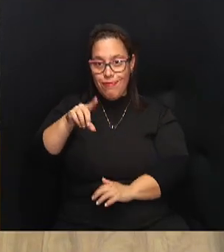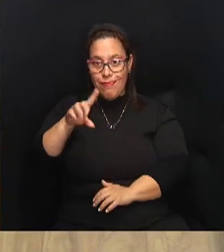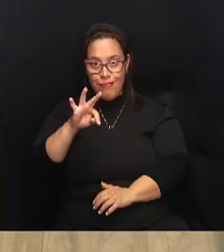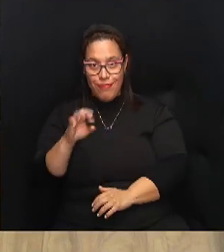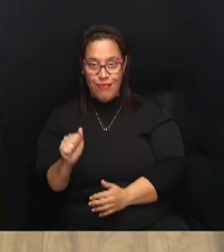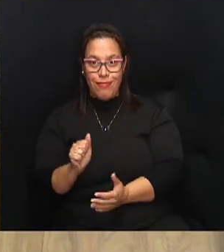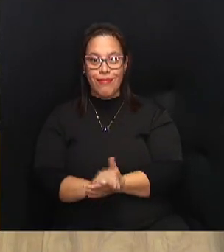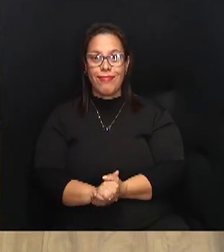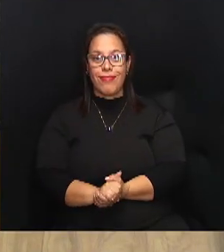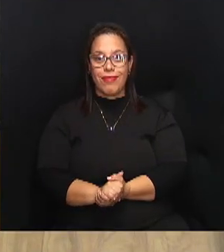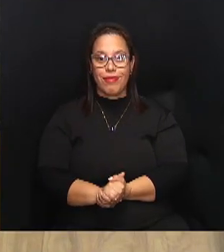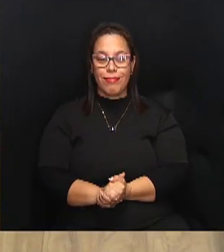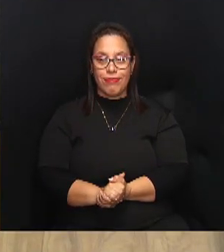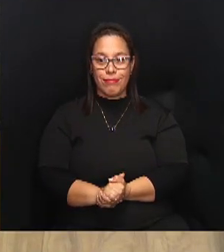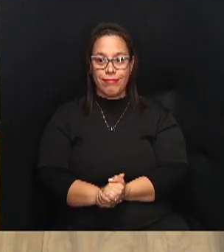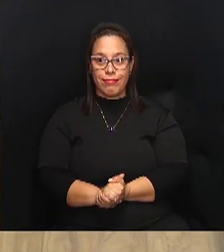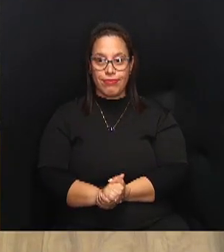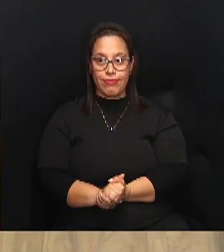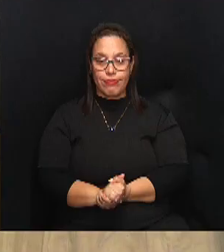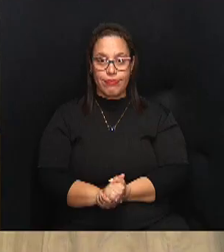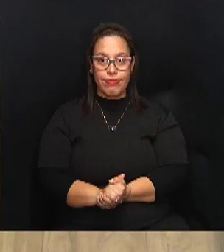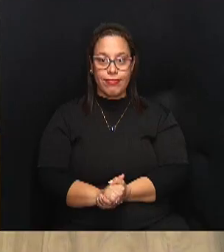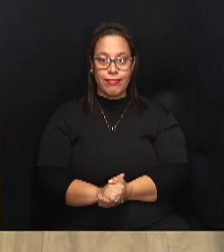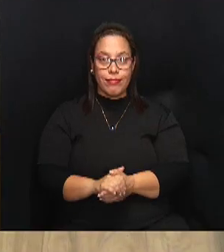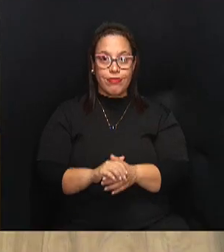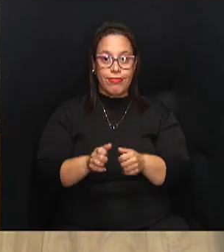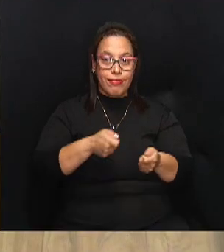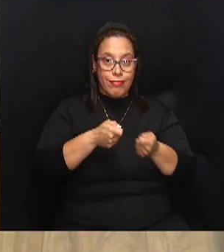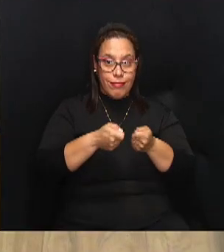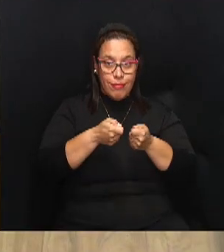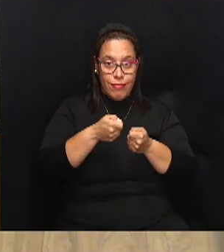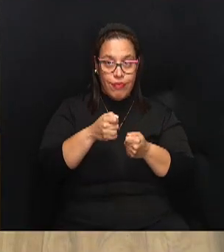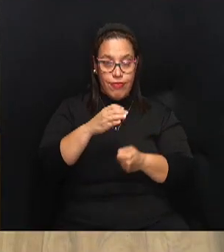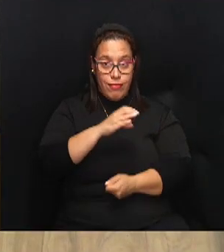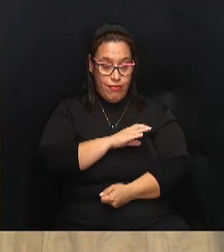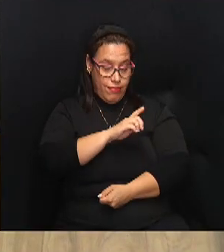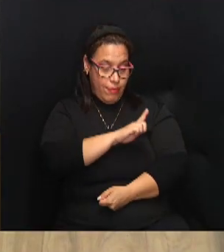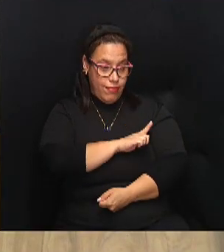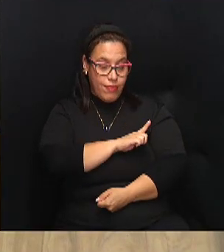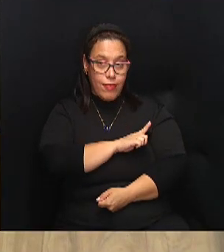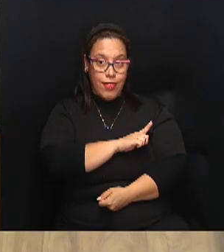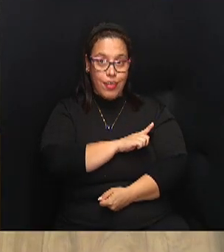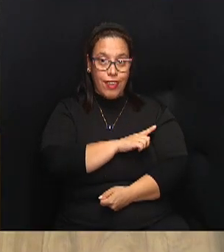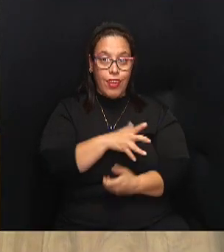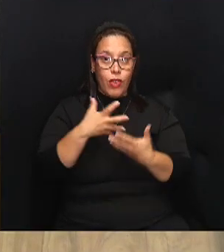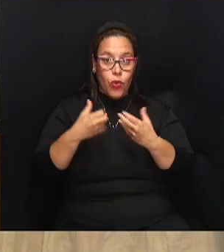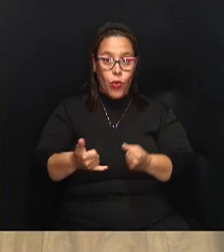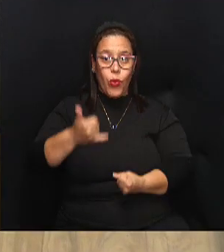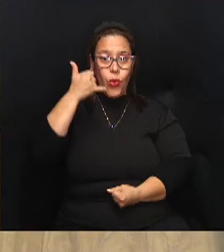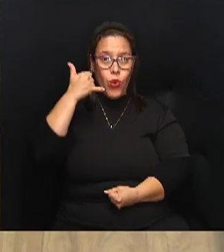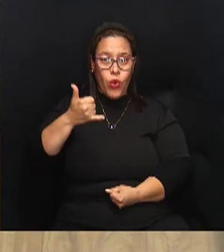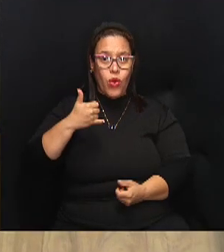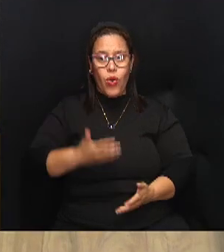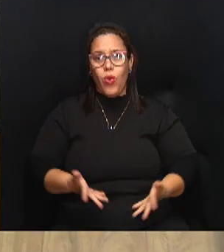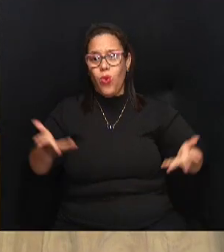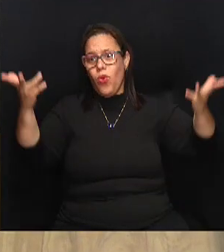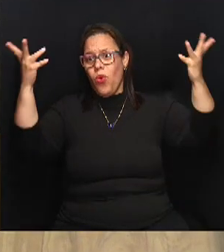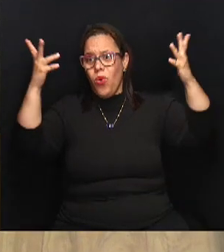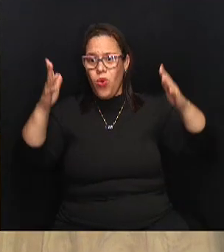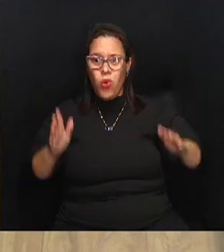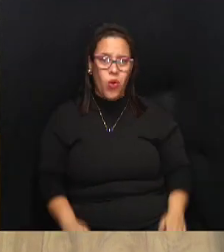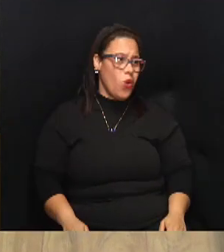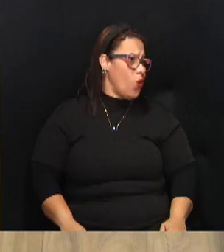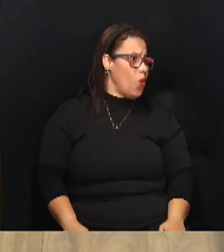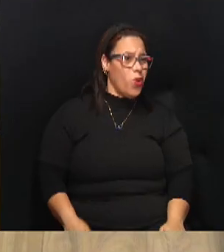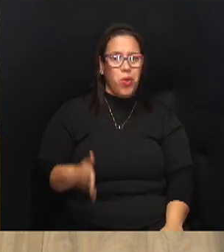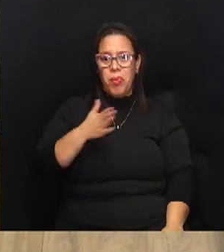A gente nem tem interesse nisso. Comando lá na John Boy Milwaukee, eu moro no Campo Grande. O que eu recebo de ligação, manda aí para ele.